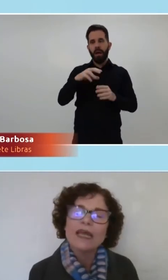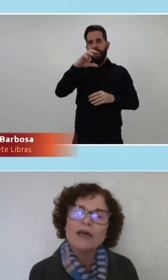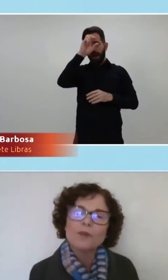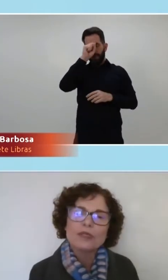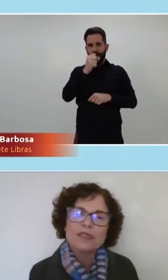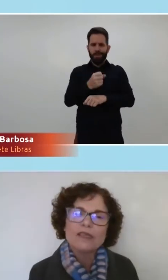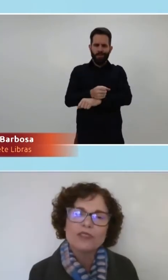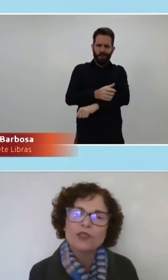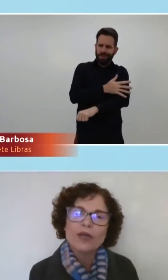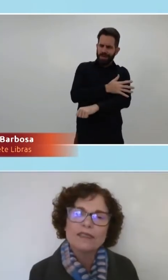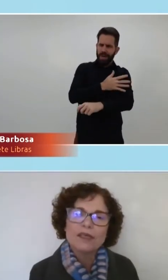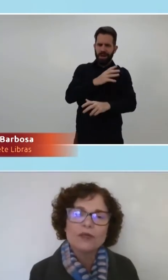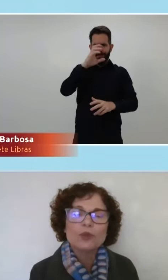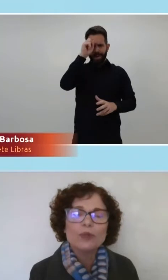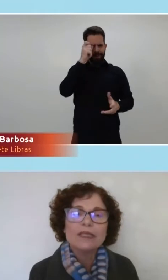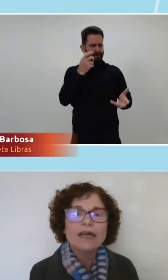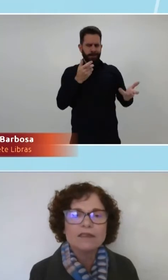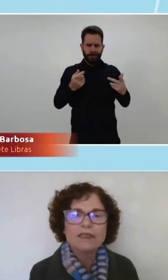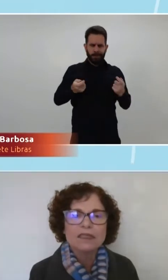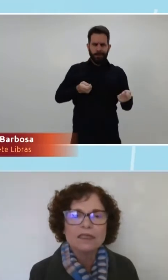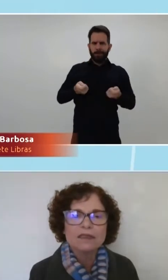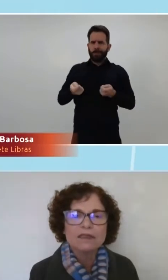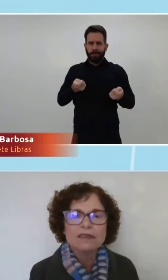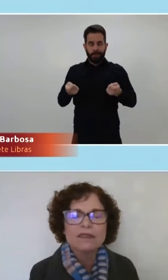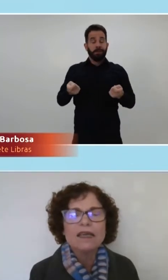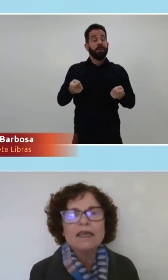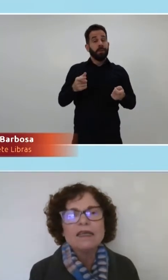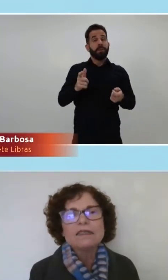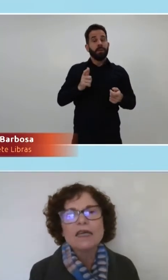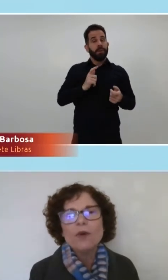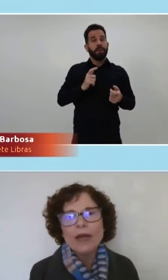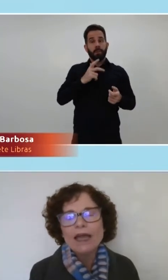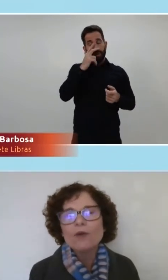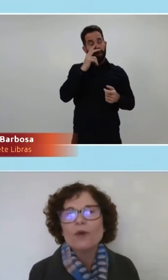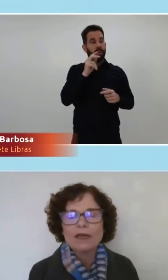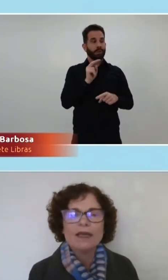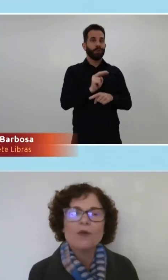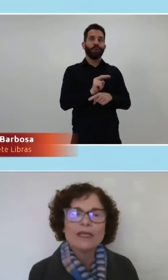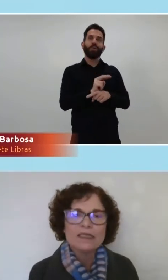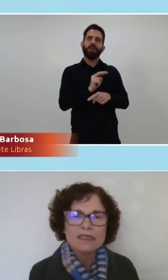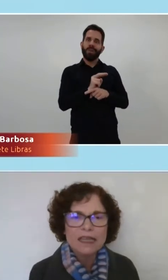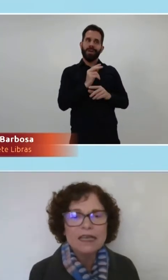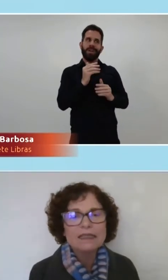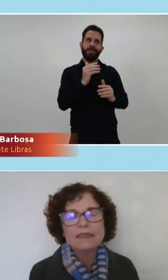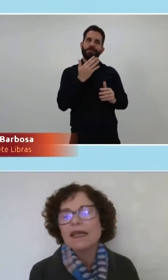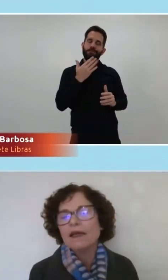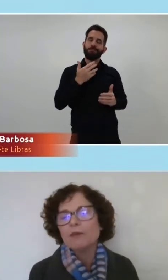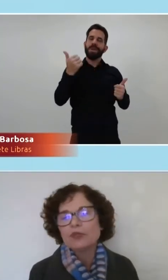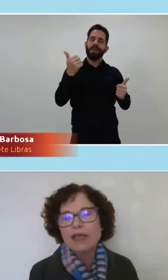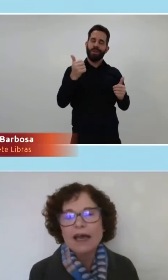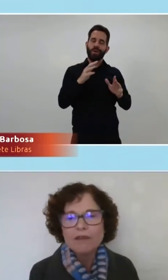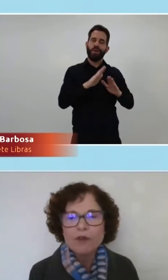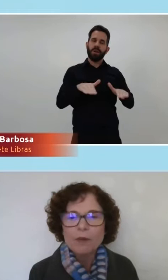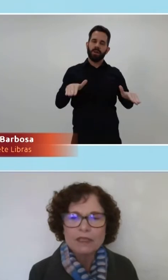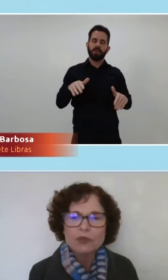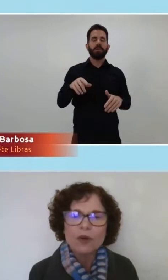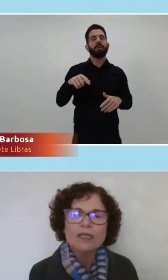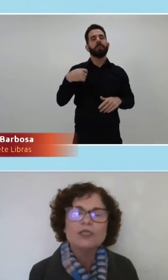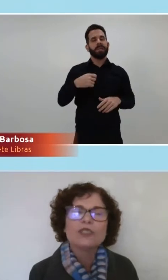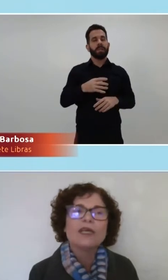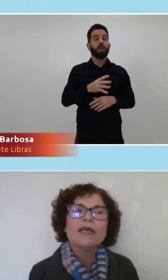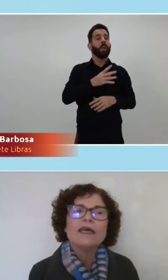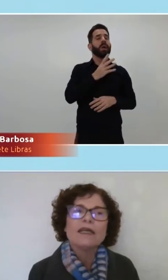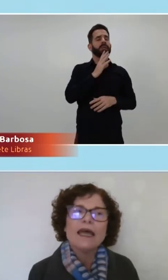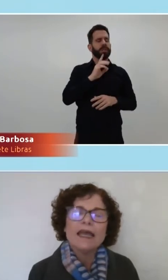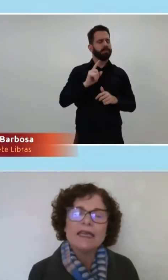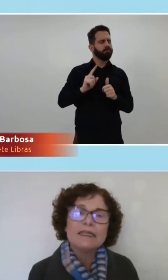acrescentando, né, no processo de educação e de cuidado das crianças. Então, conhecer, buscar